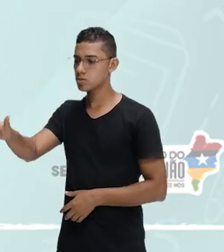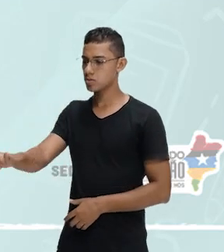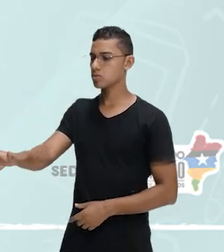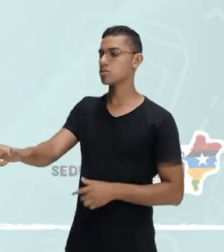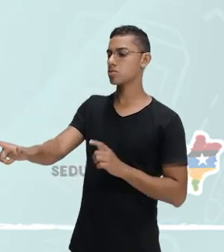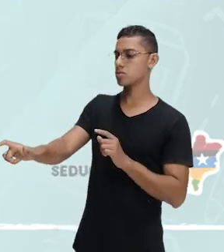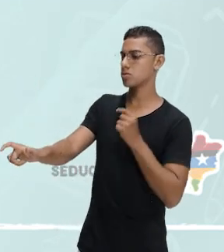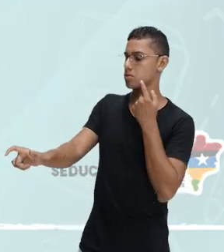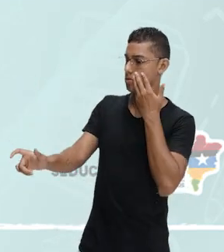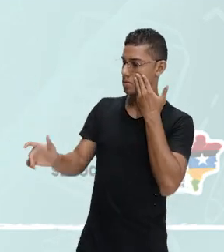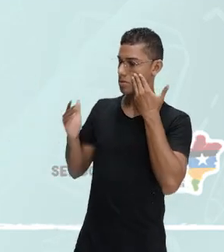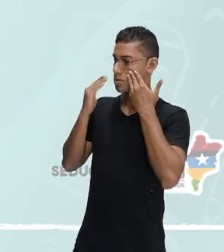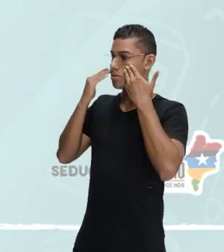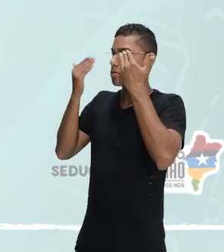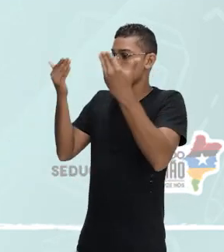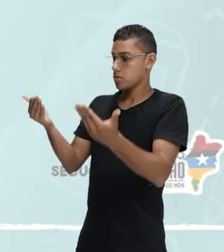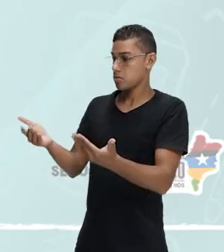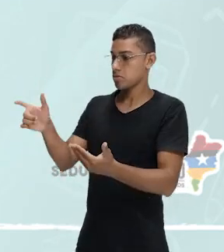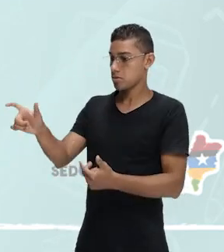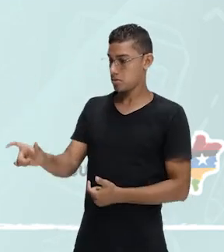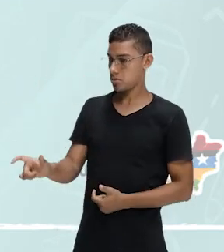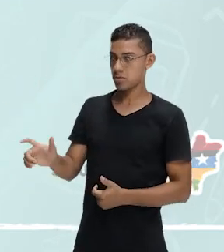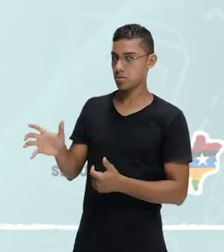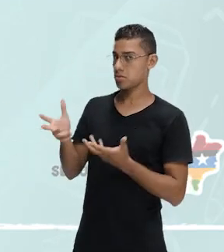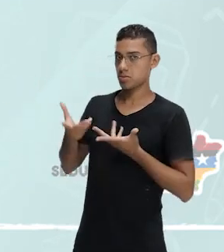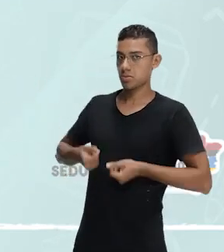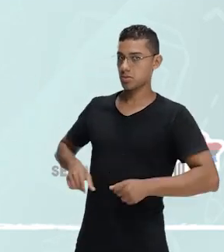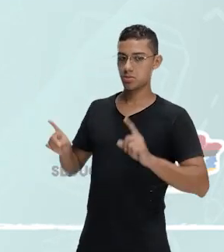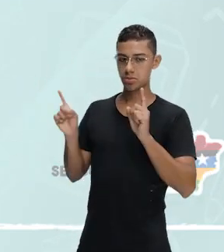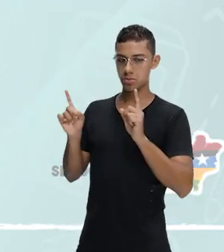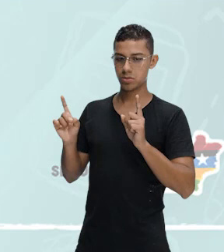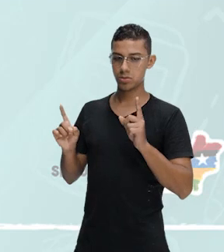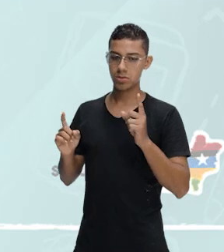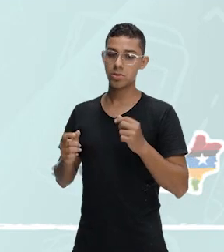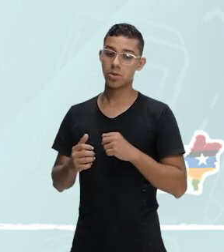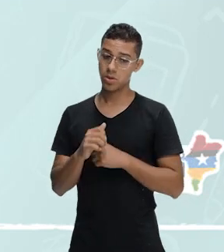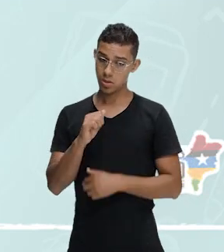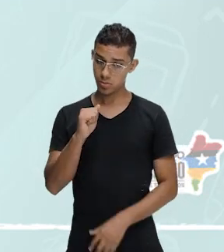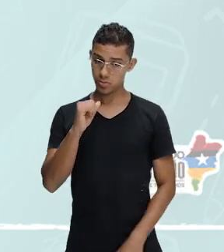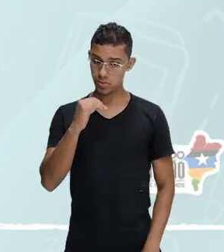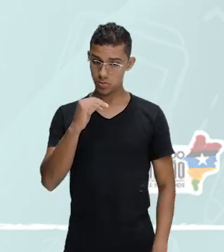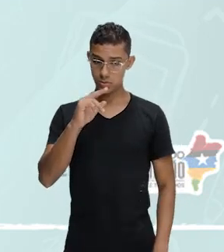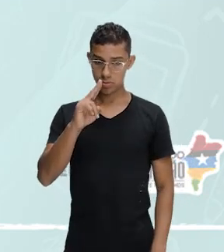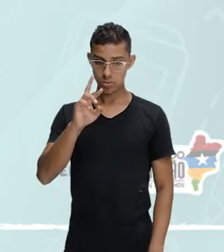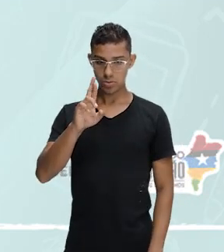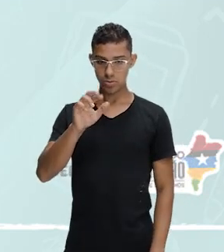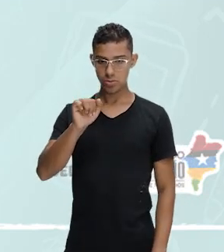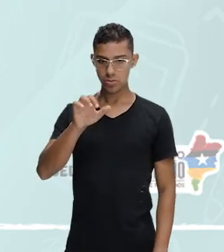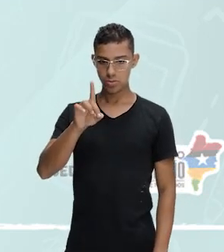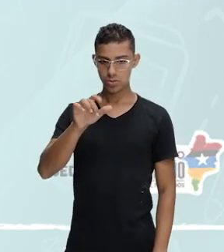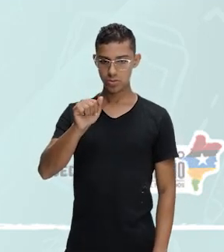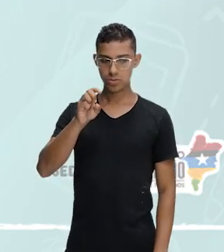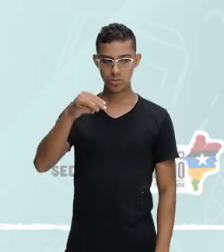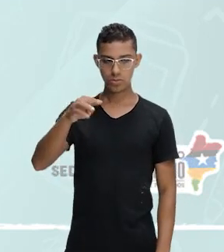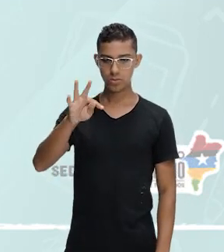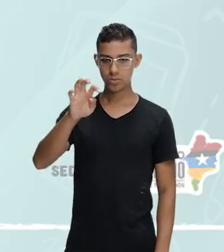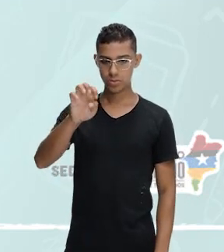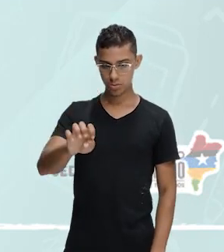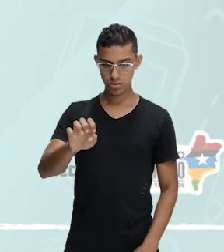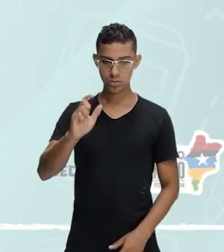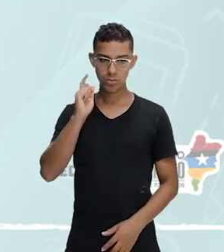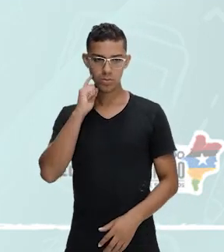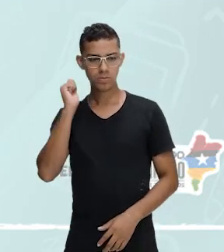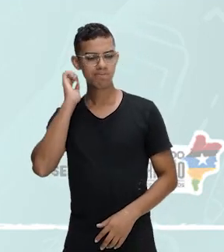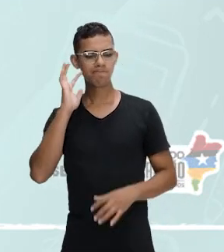pela evidência. Ou seja, acuradamente, a precipitação e a prevenção, assim